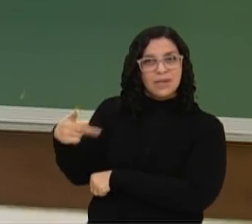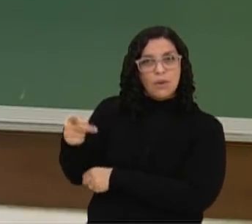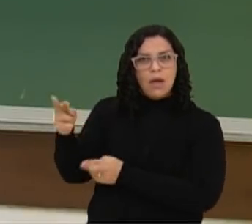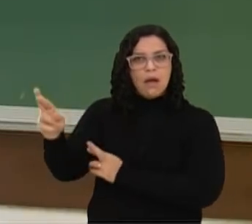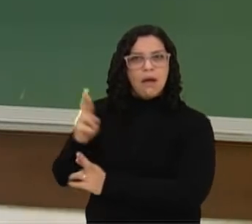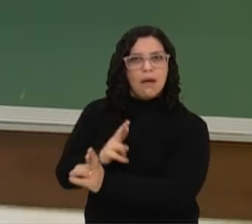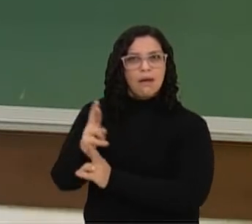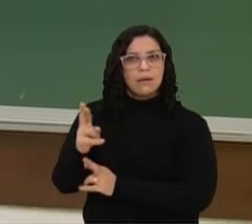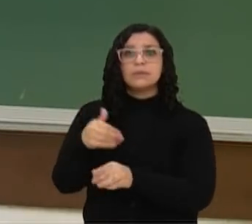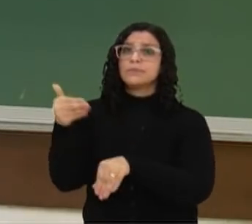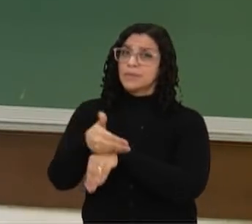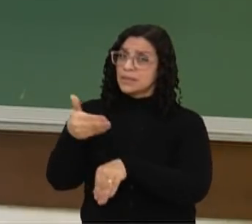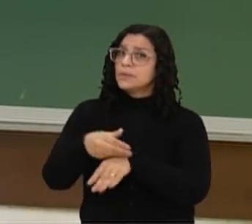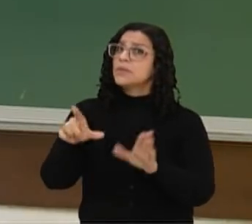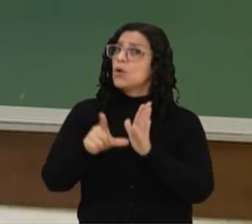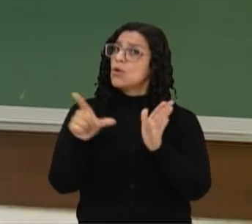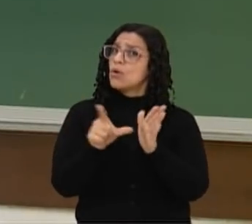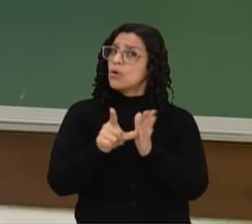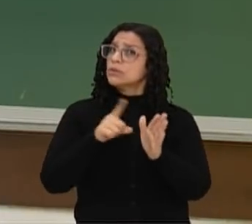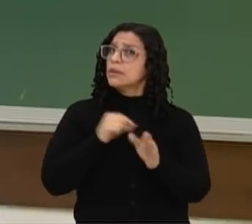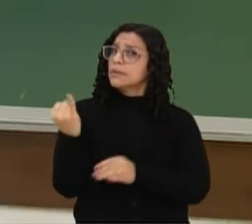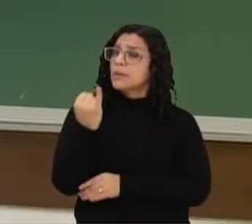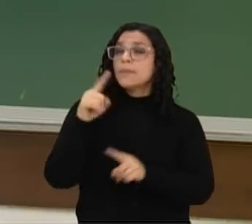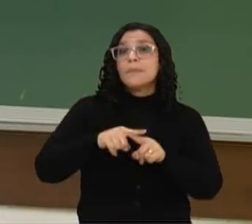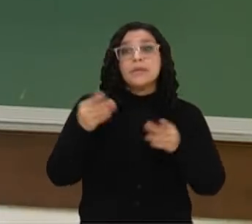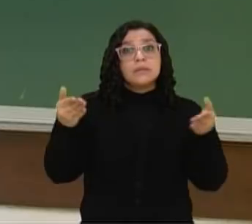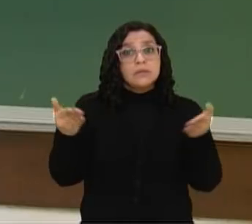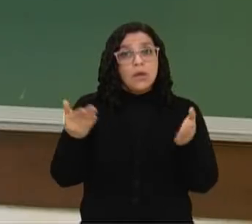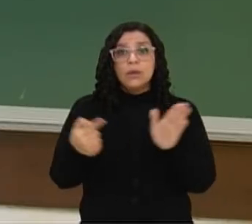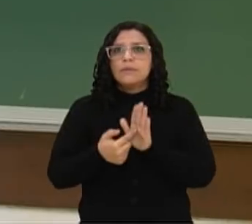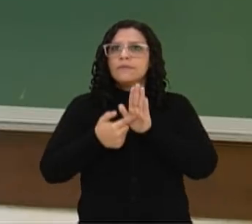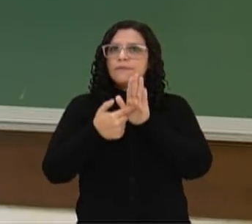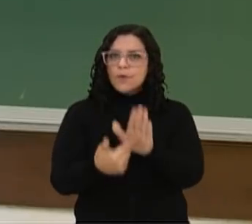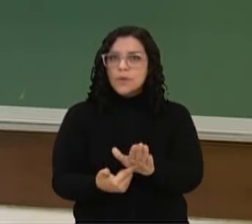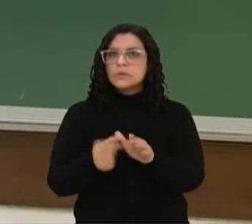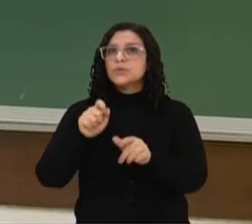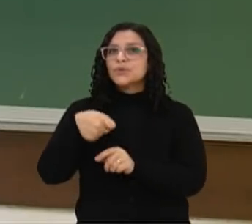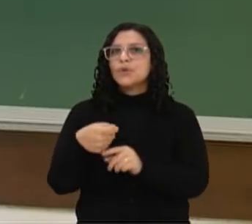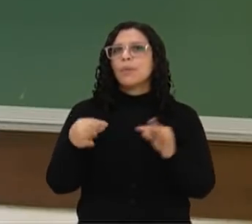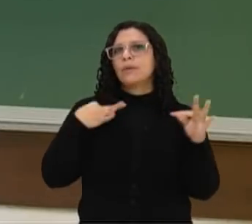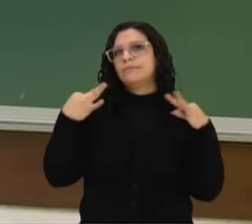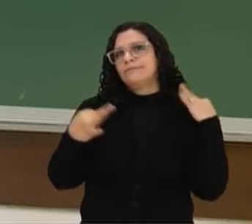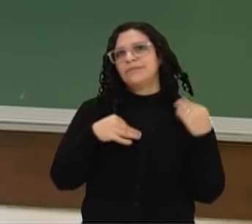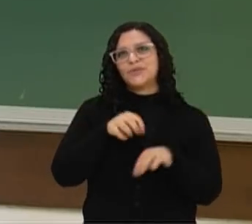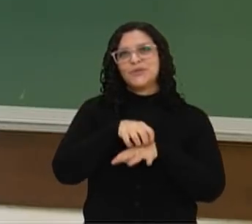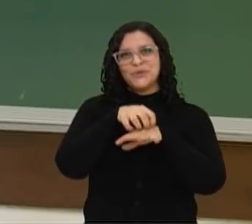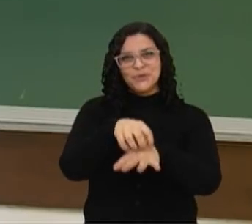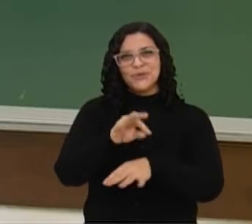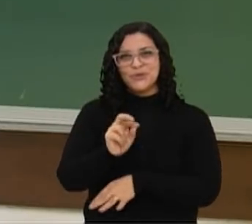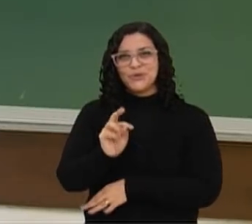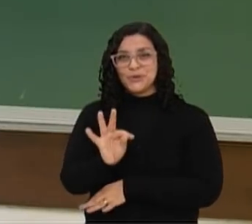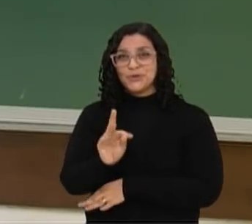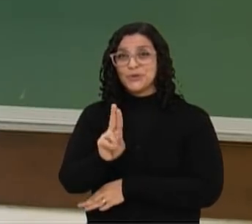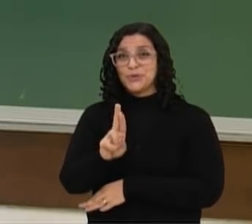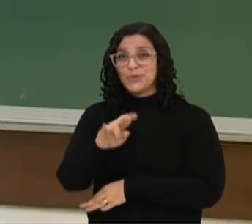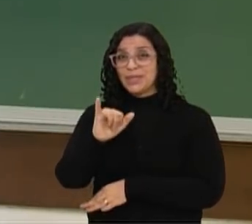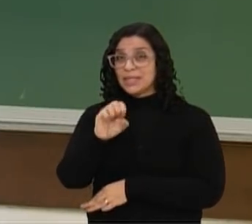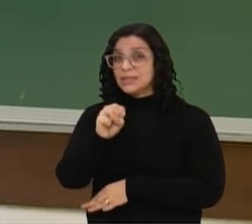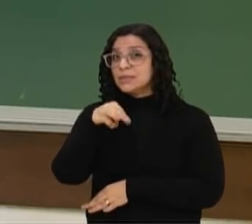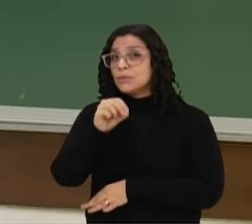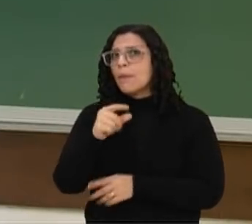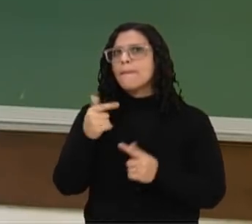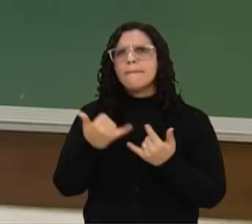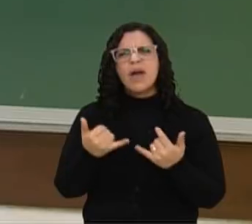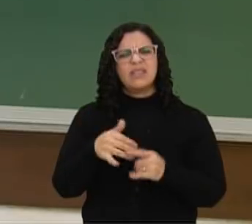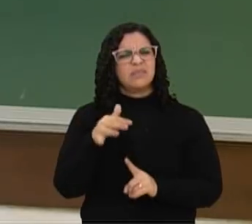também tem uma participação importante nesse sentido. Mas aqui eu quis destacar para vocês a questão do turismo, que às vezes parece que o nosso